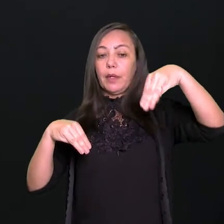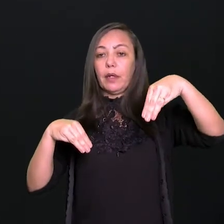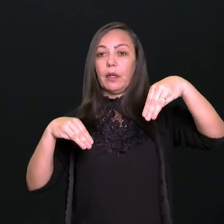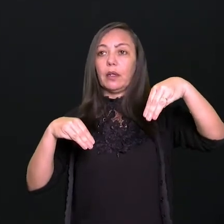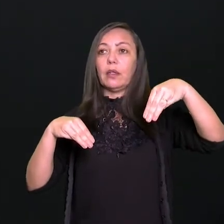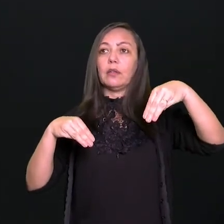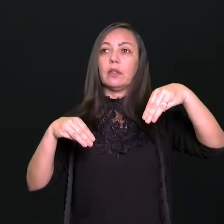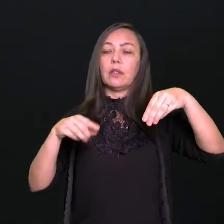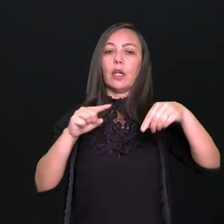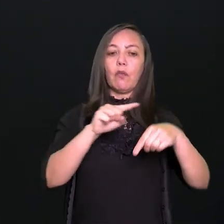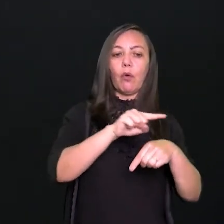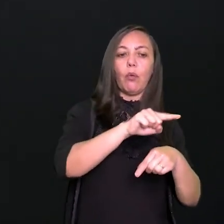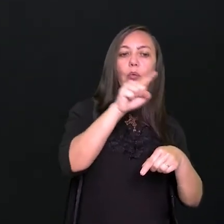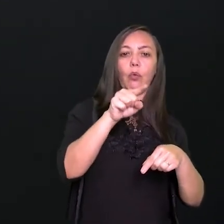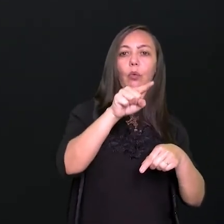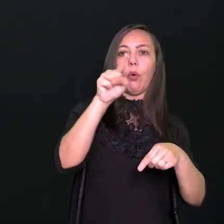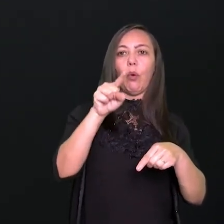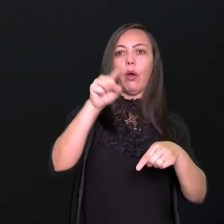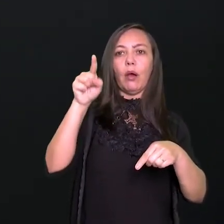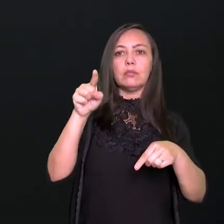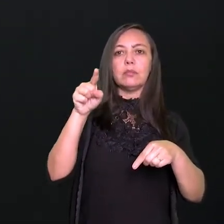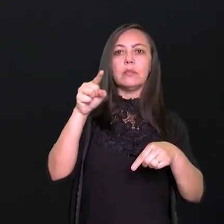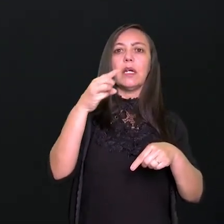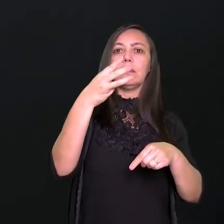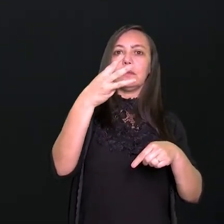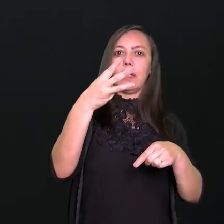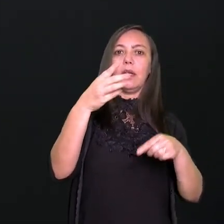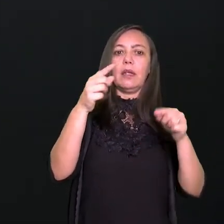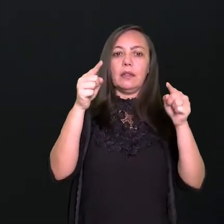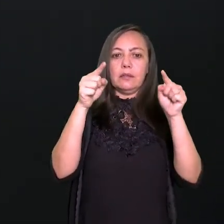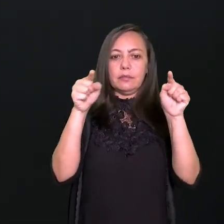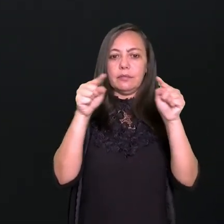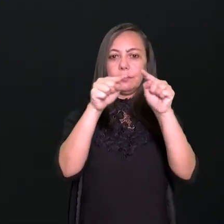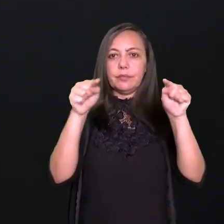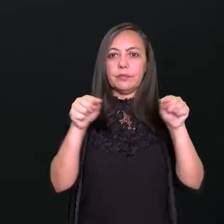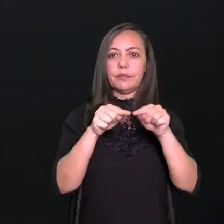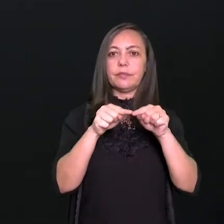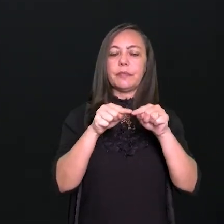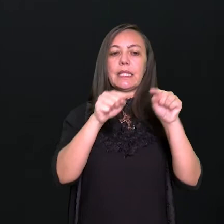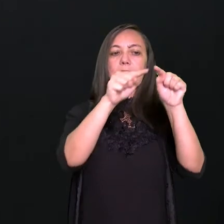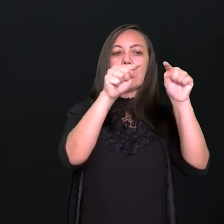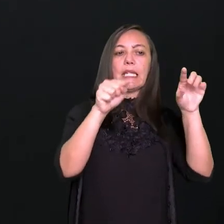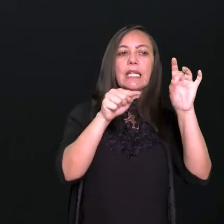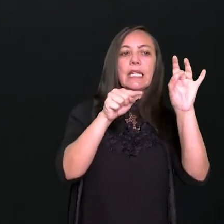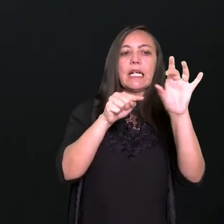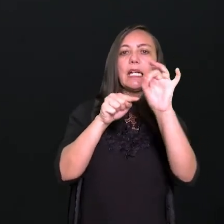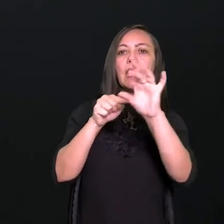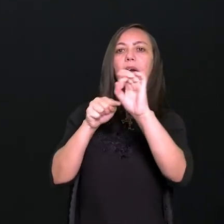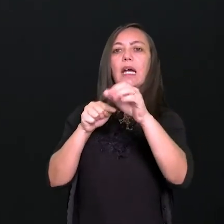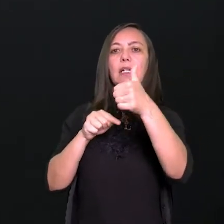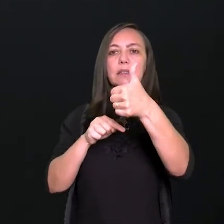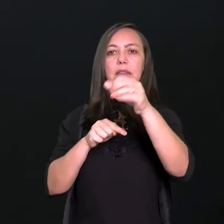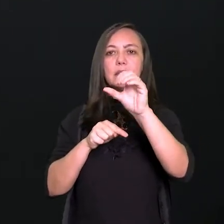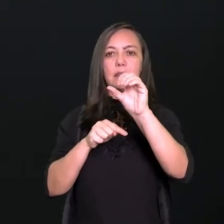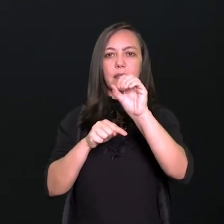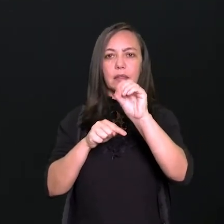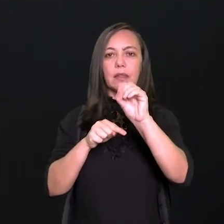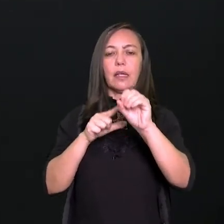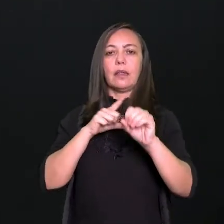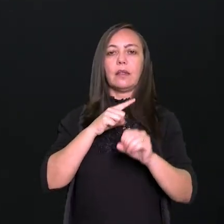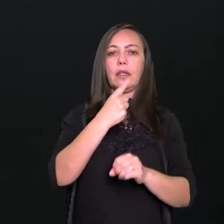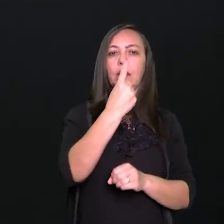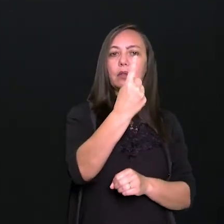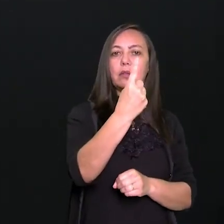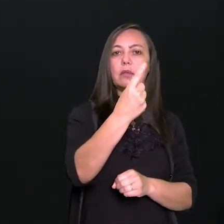1, 2, 3 casas. Logo, então, como cada casa é 10, o que acontece? Eu vou